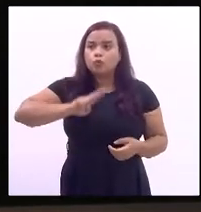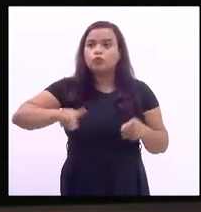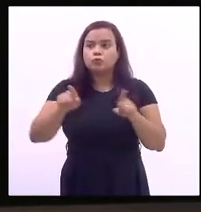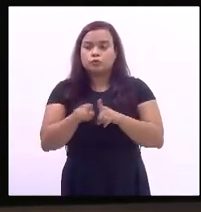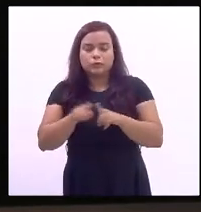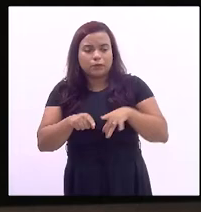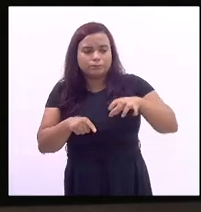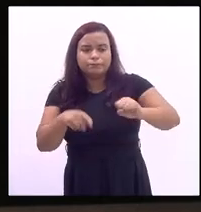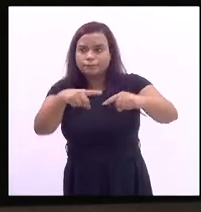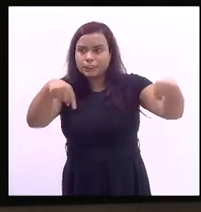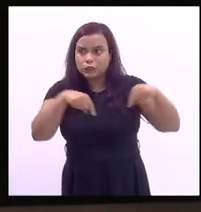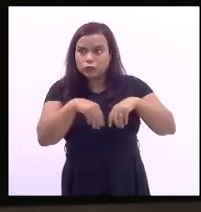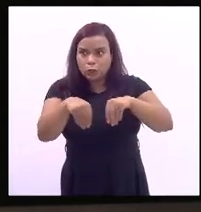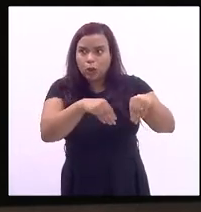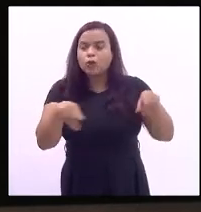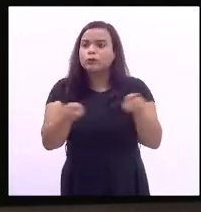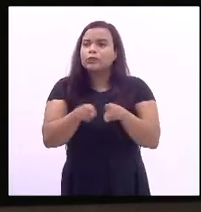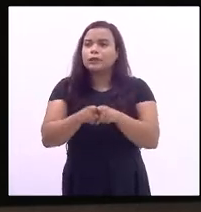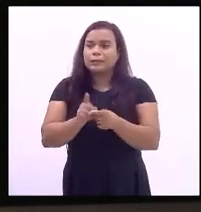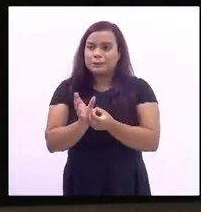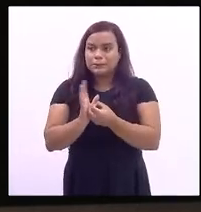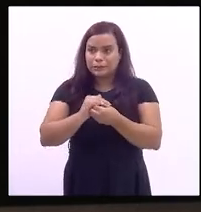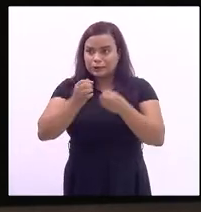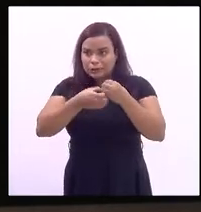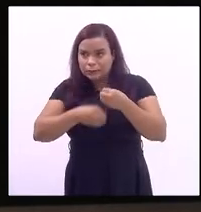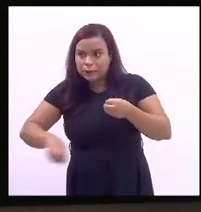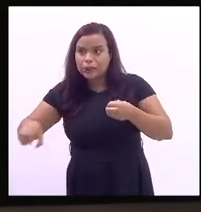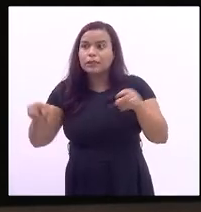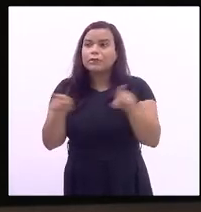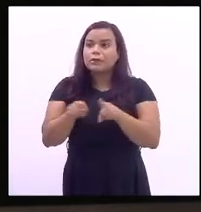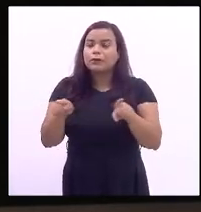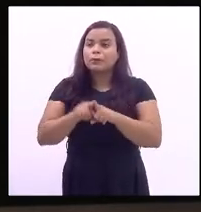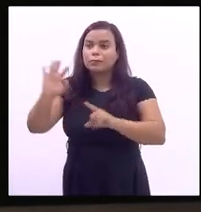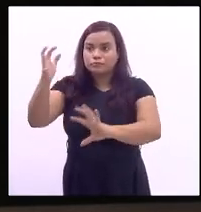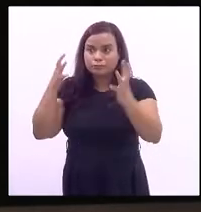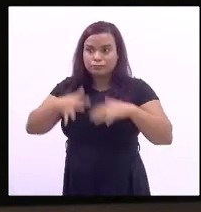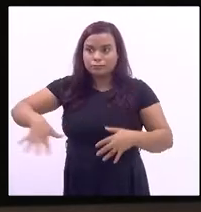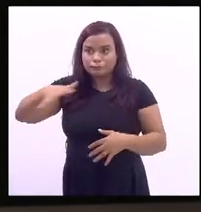do solo saneamento básico e toda a questão ambiental